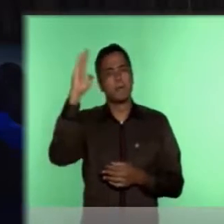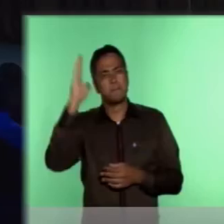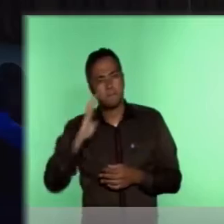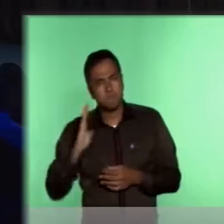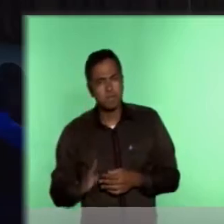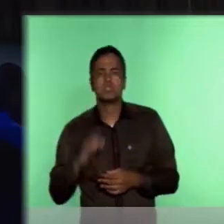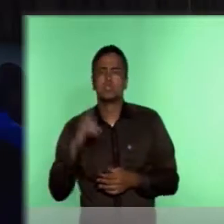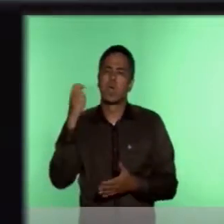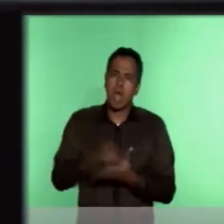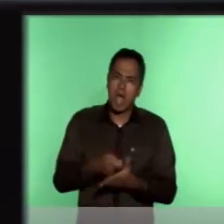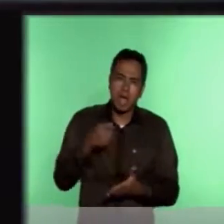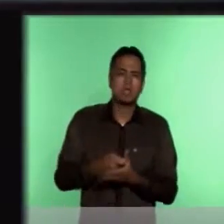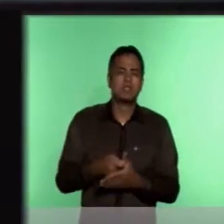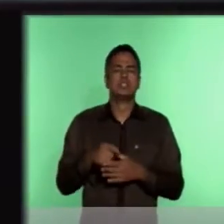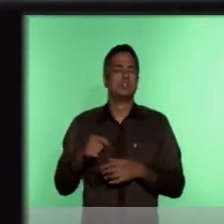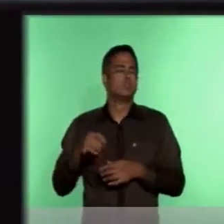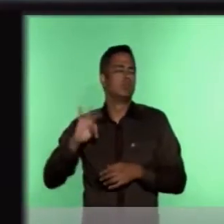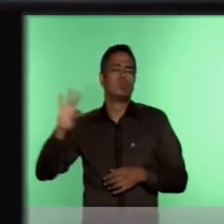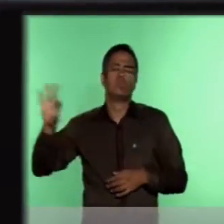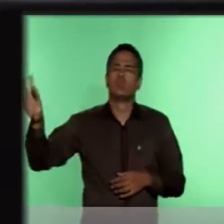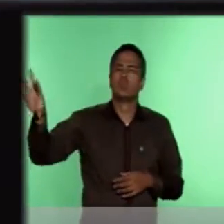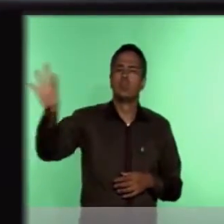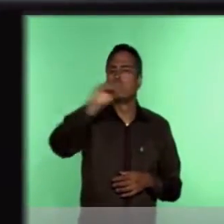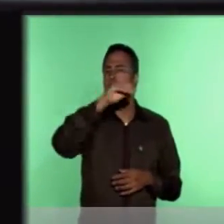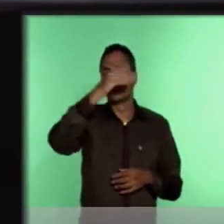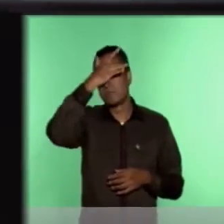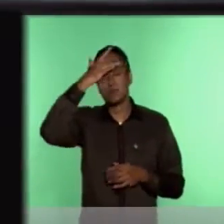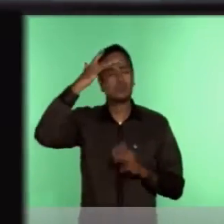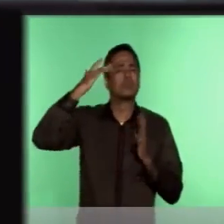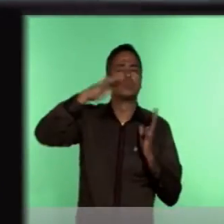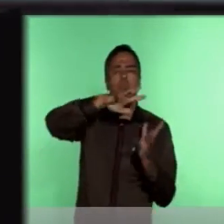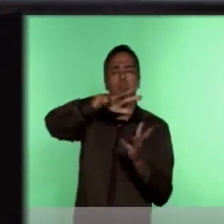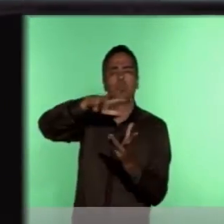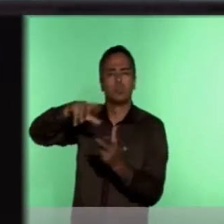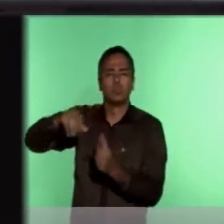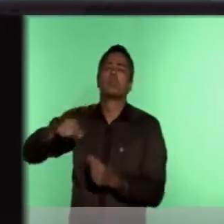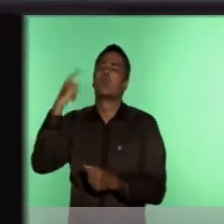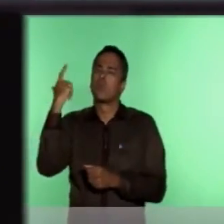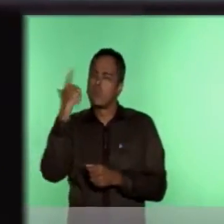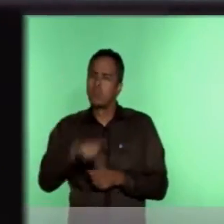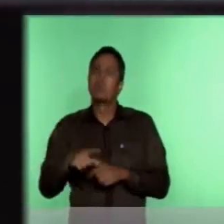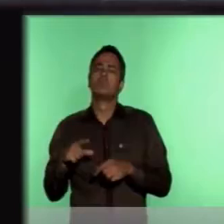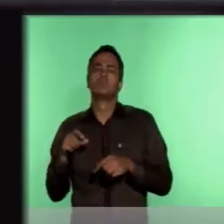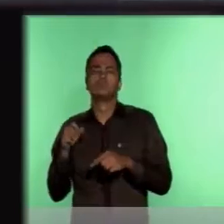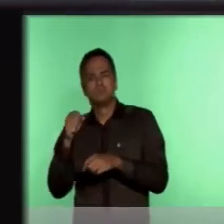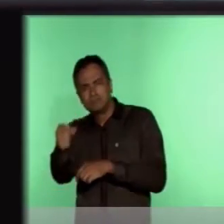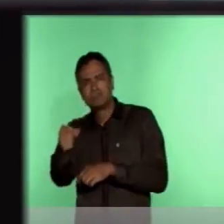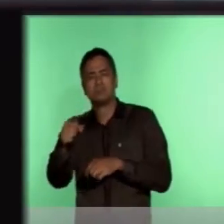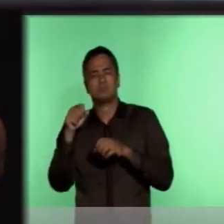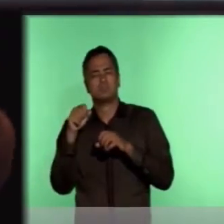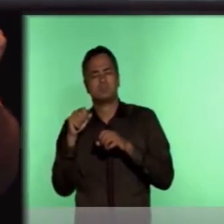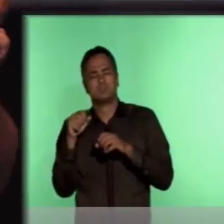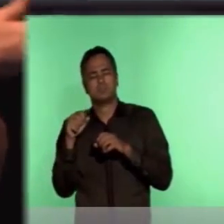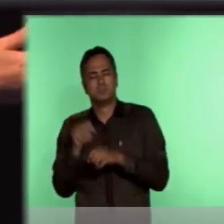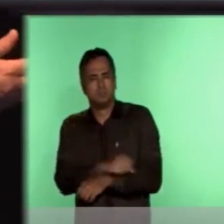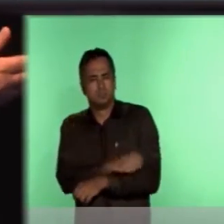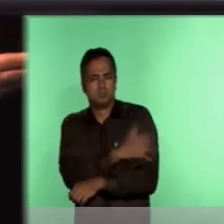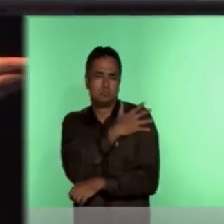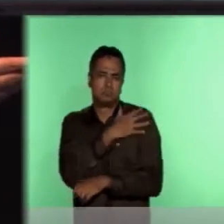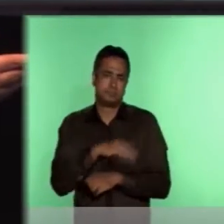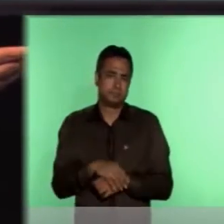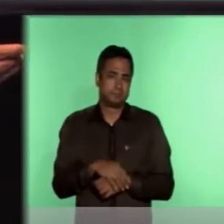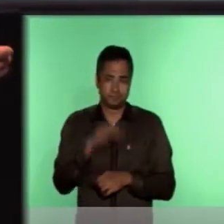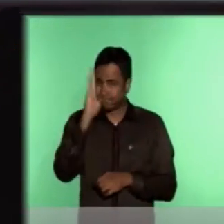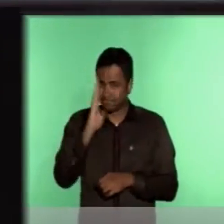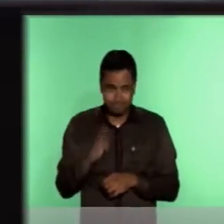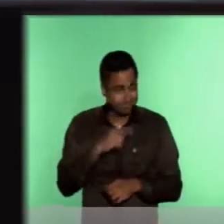alfabetização. Em 98, nós não cumprimos com essa tarefa. Em 2001, foi determinado no Plano Nacional de